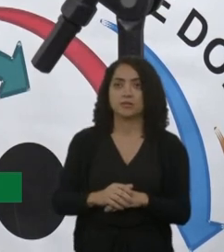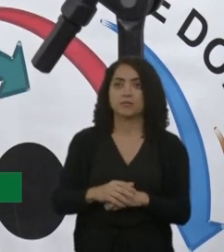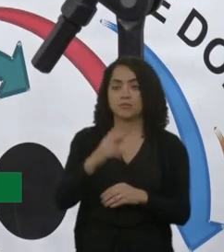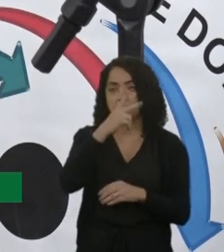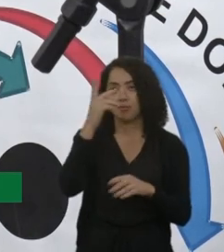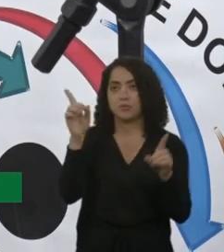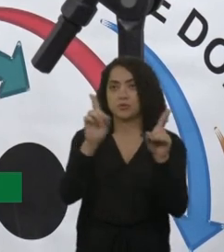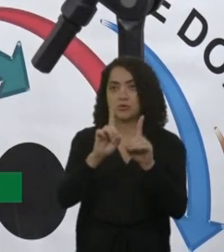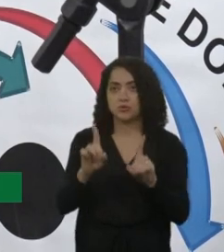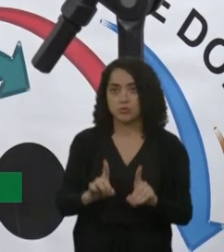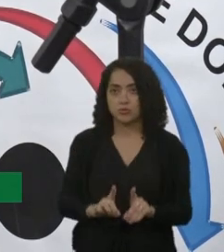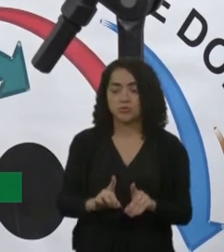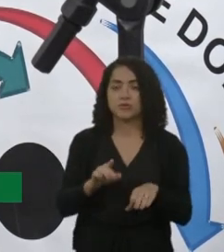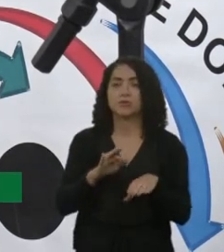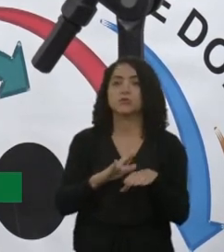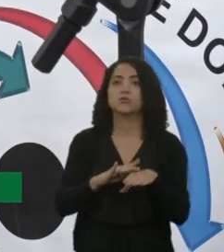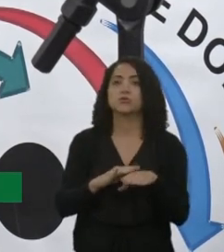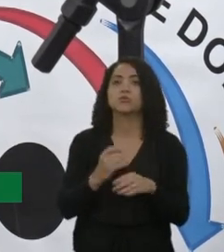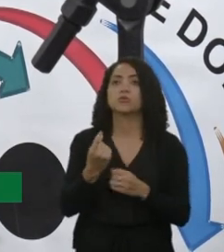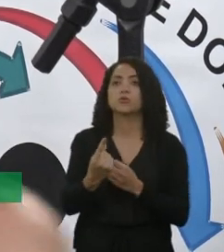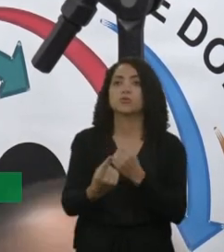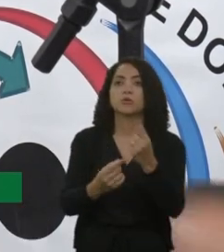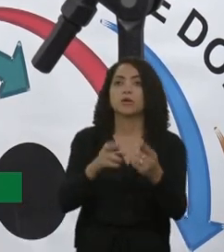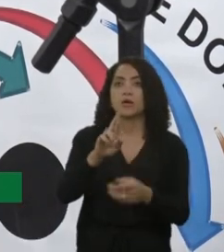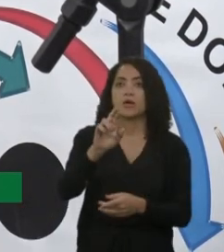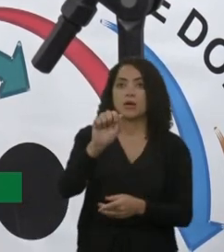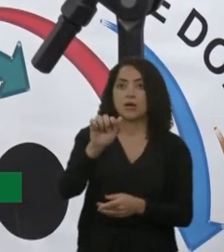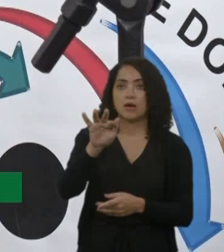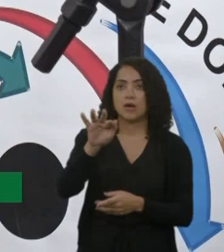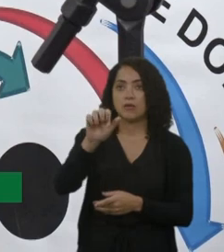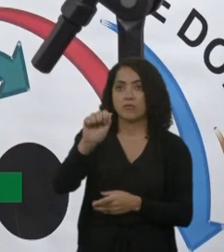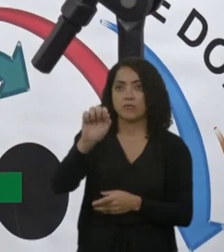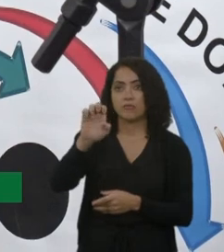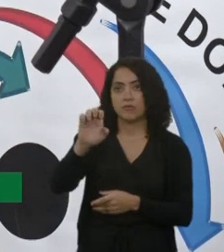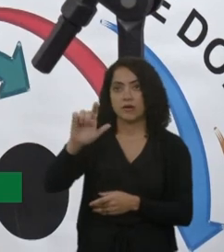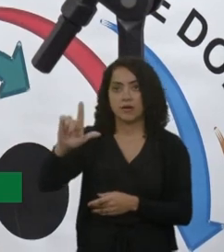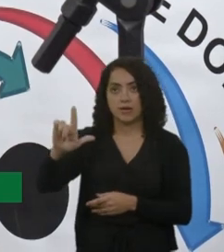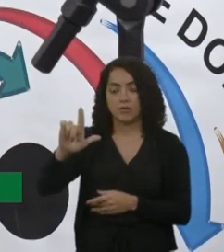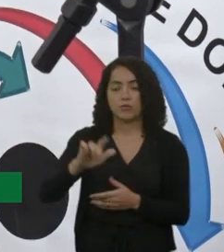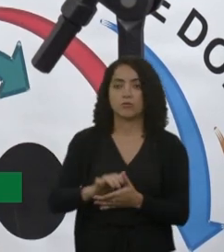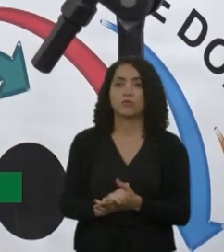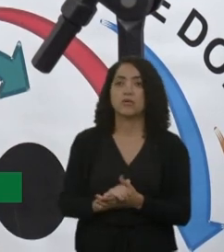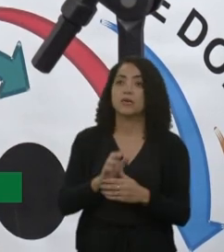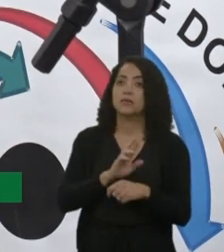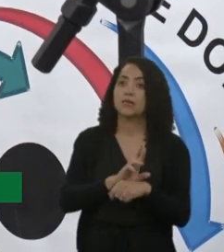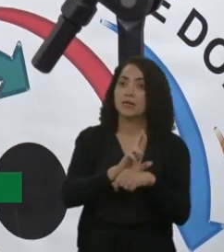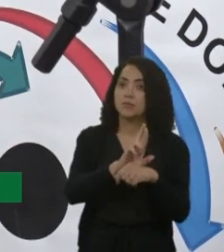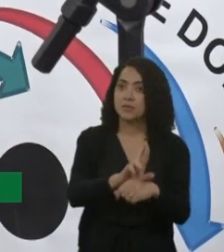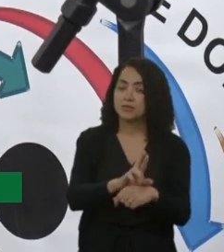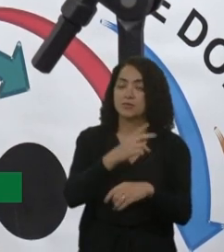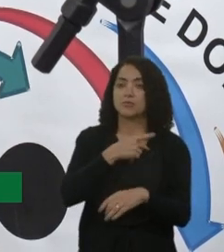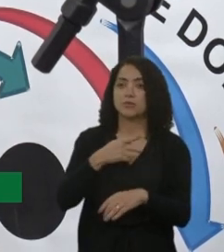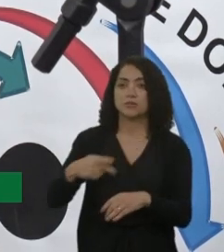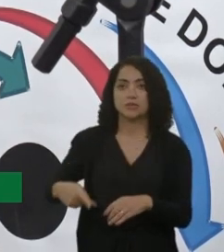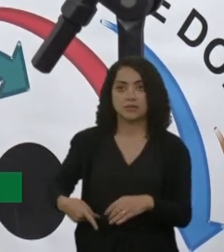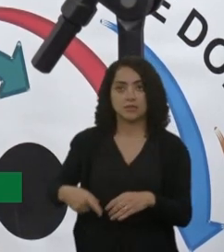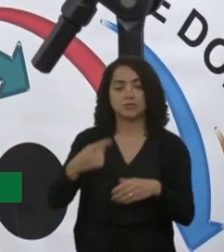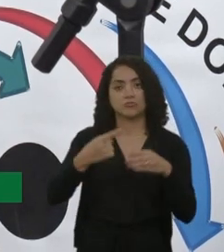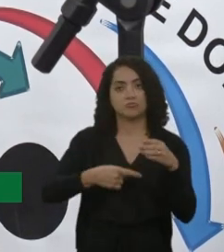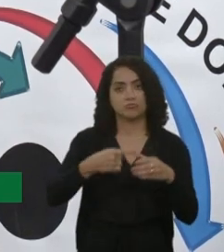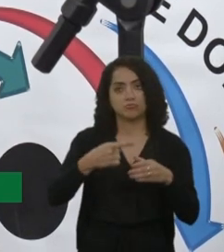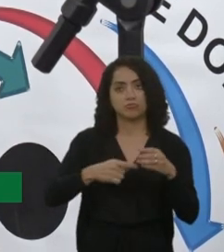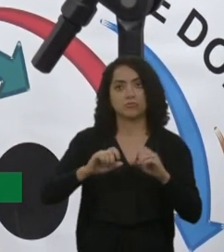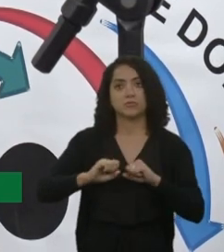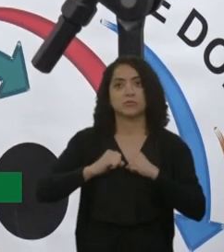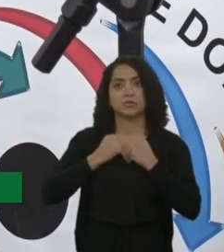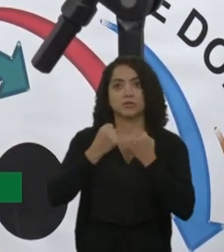deficiência e doenças raras, seu Rafael Santini Coimbra. Neste ato está representando o presidente da Comissão de Deficiência